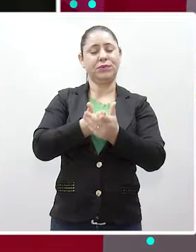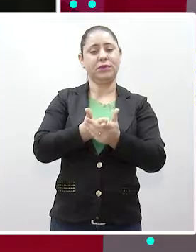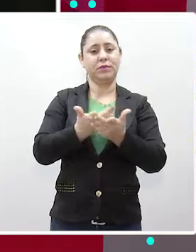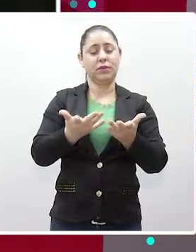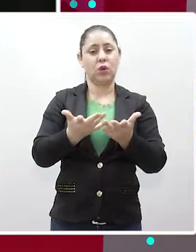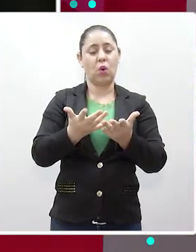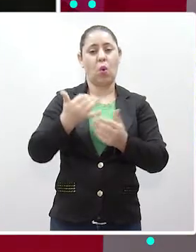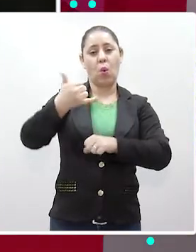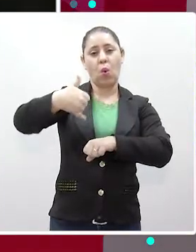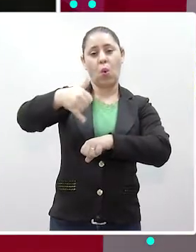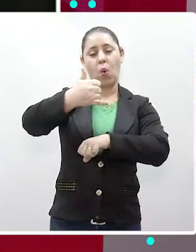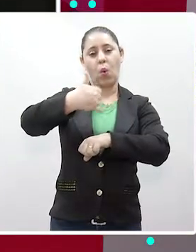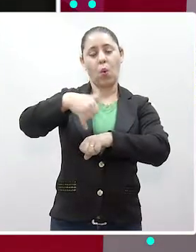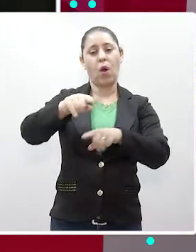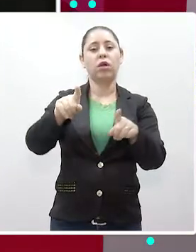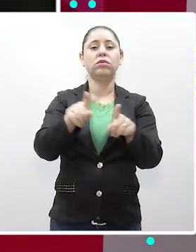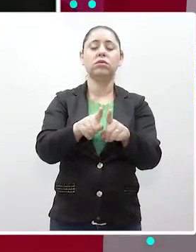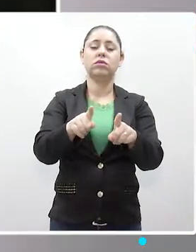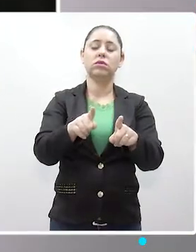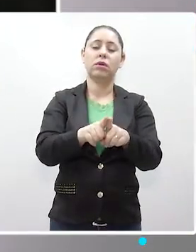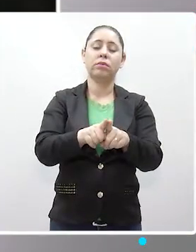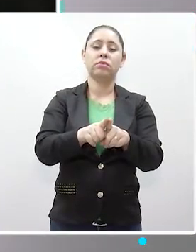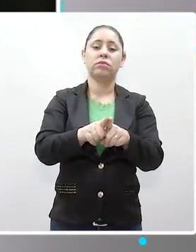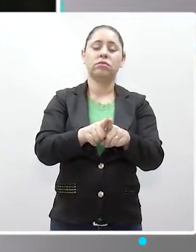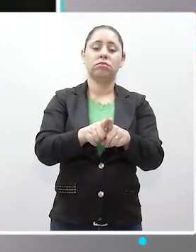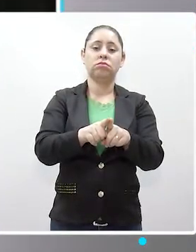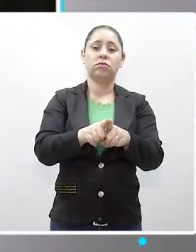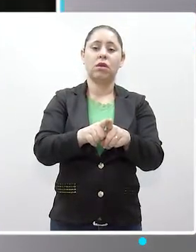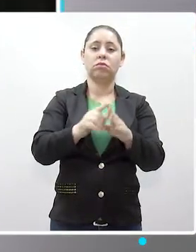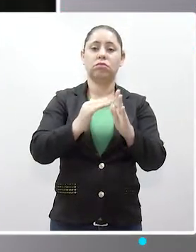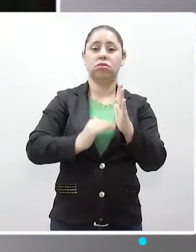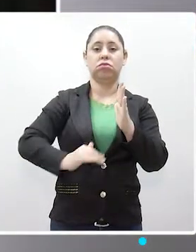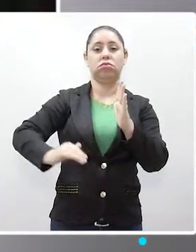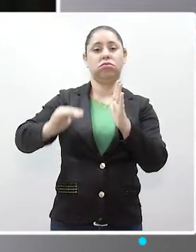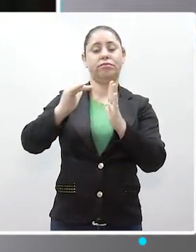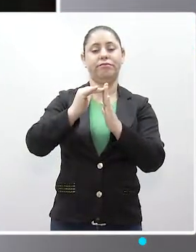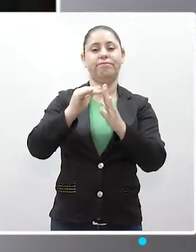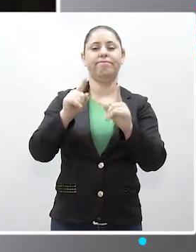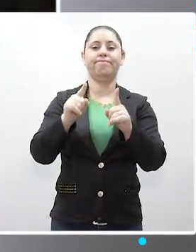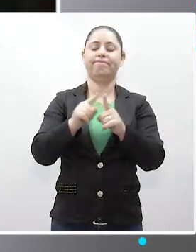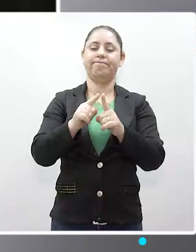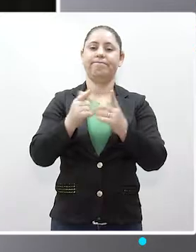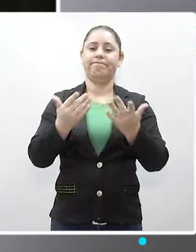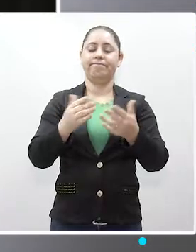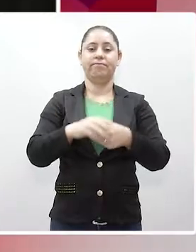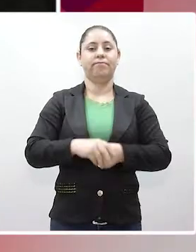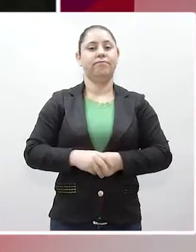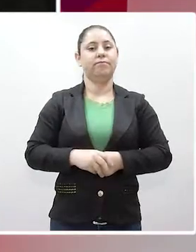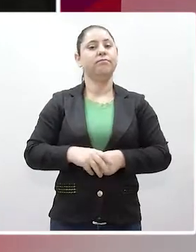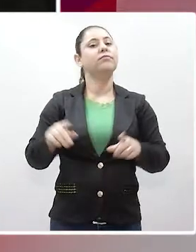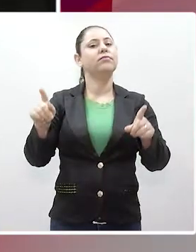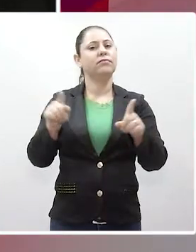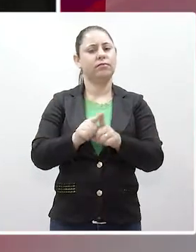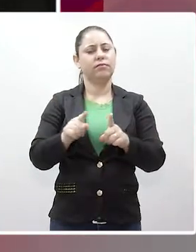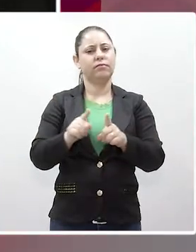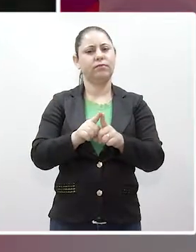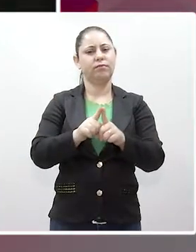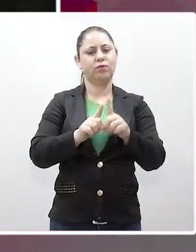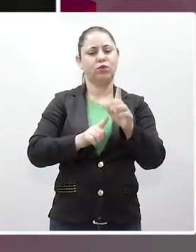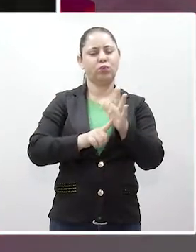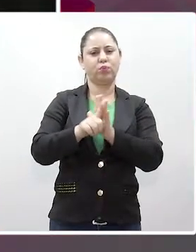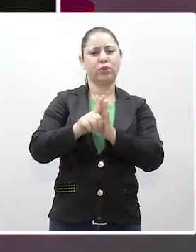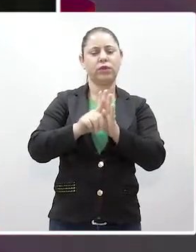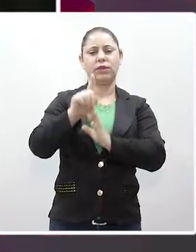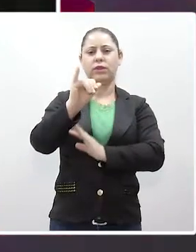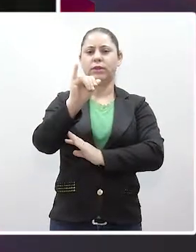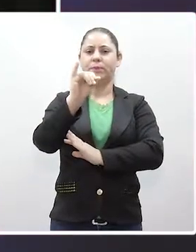de preço, o óleo também, o óleo de cozinha também subiu muito. E, inclusive, um indicador